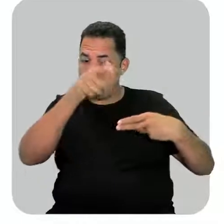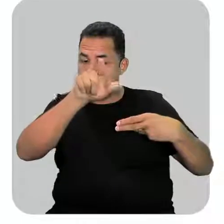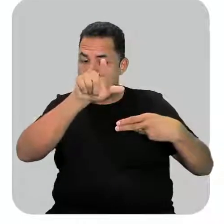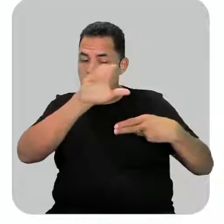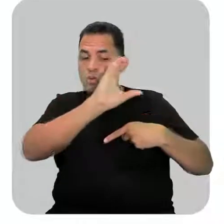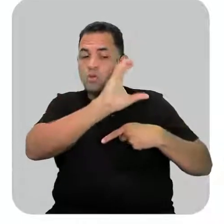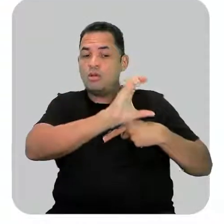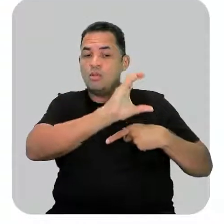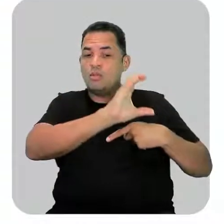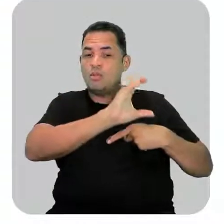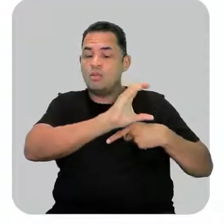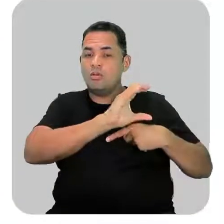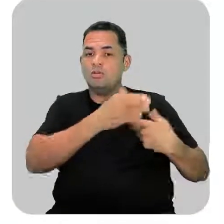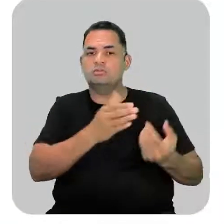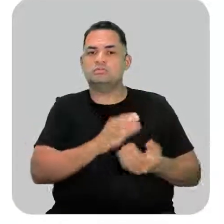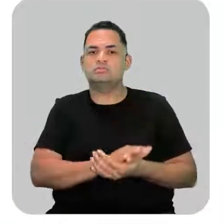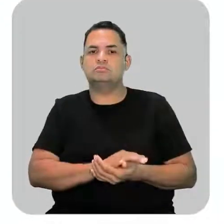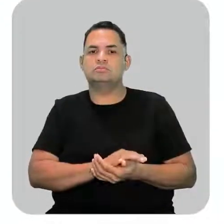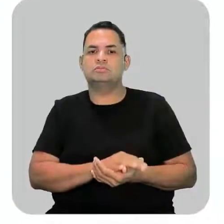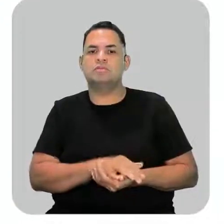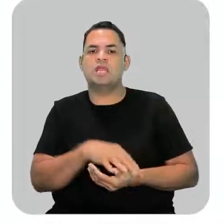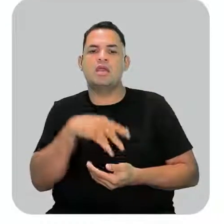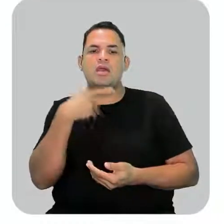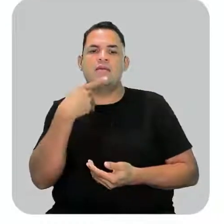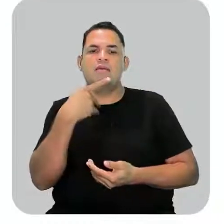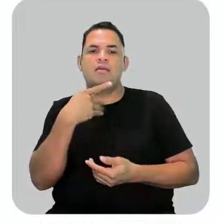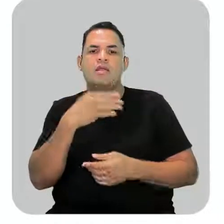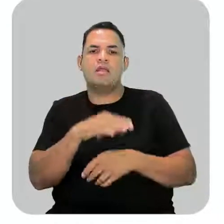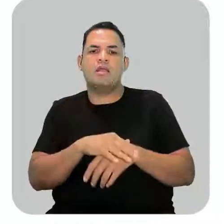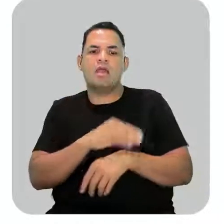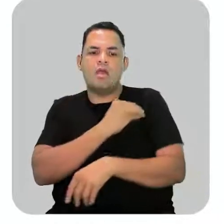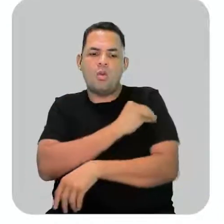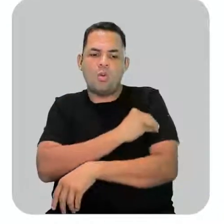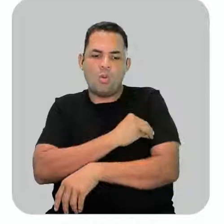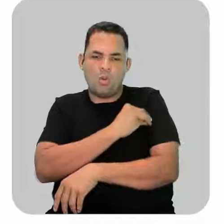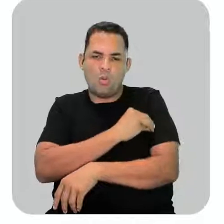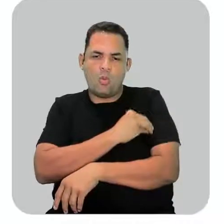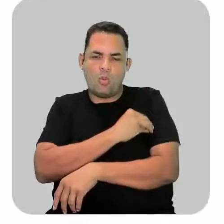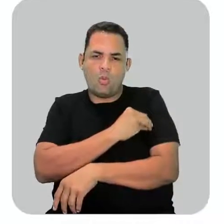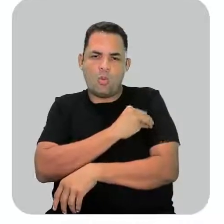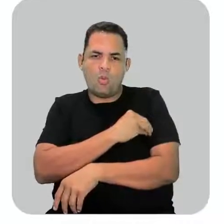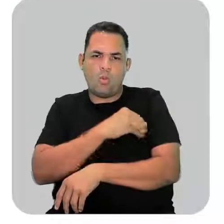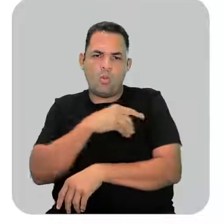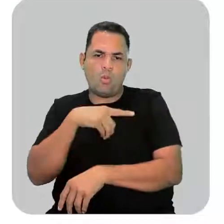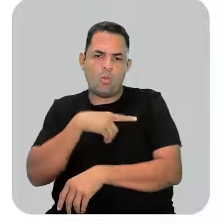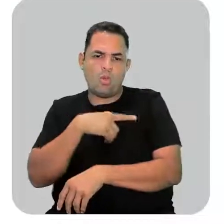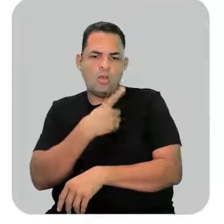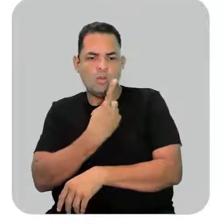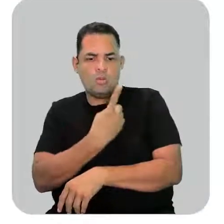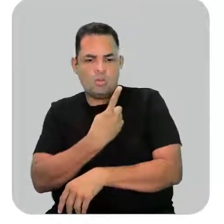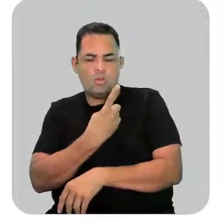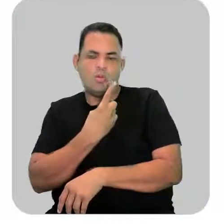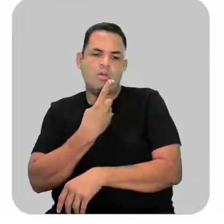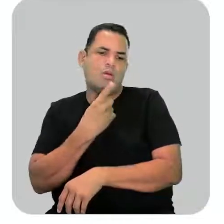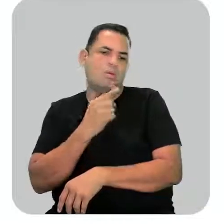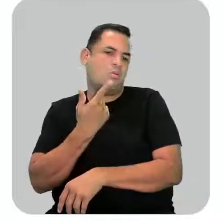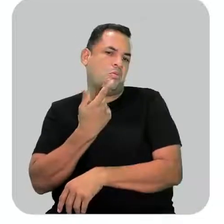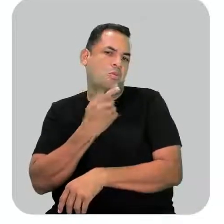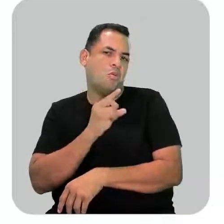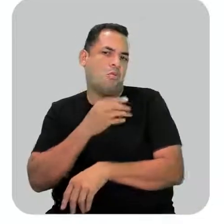ele fala que o álcool vai ser aquele composto orgânico que apresenta uma ou mais